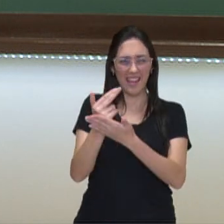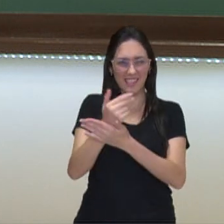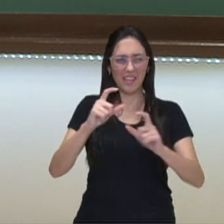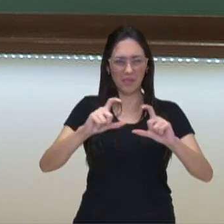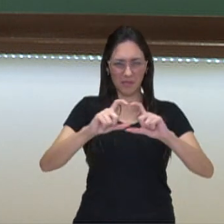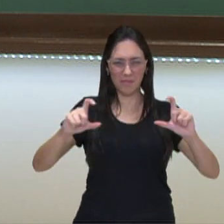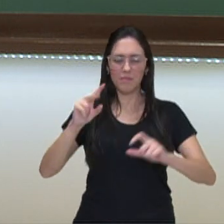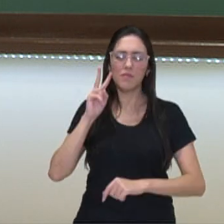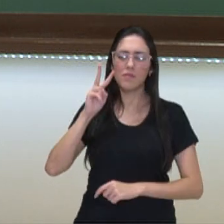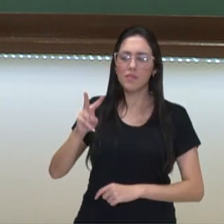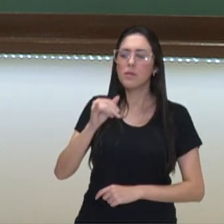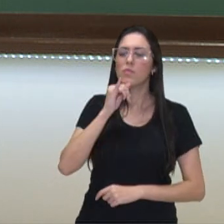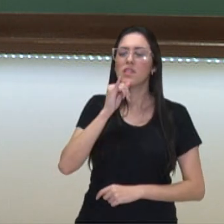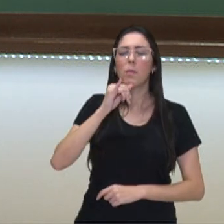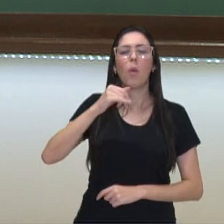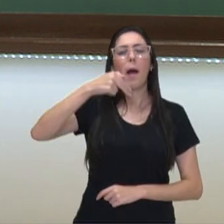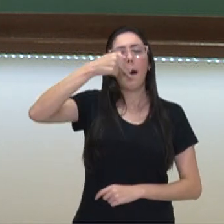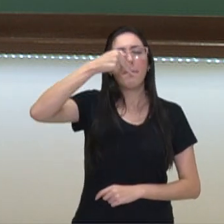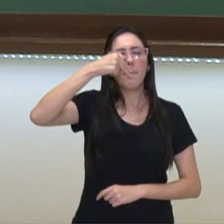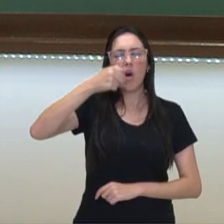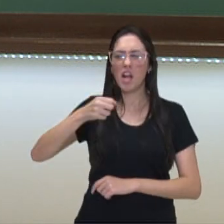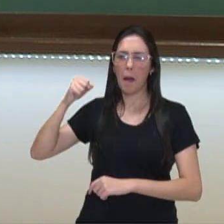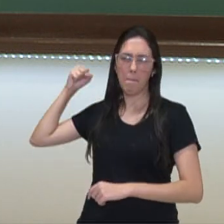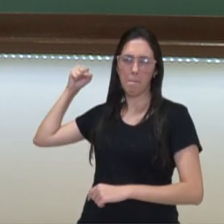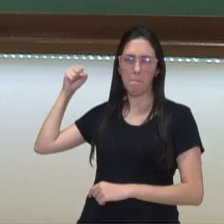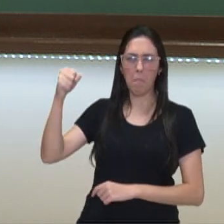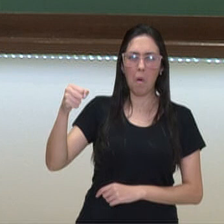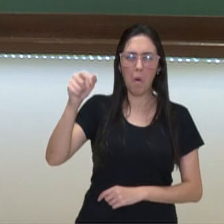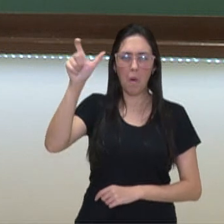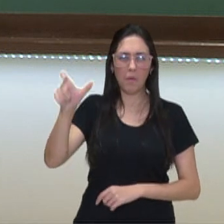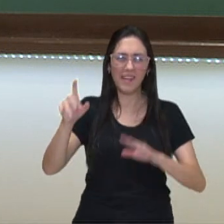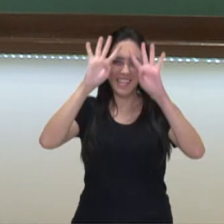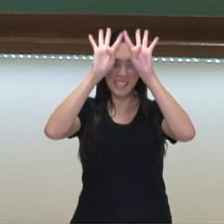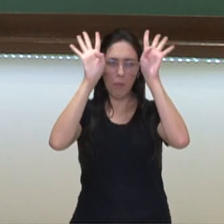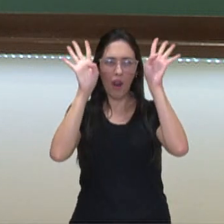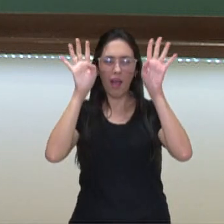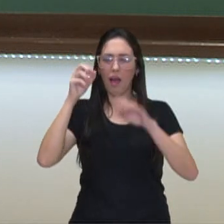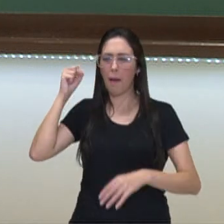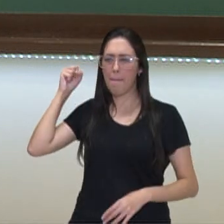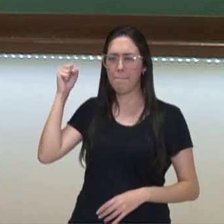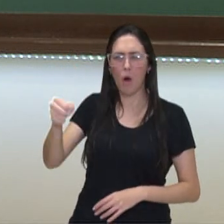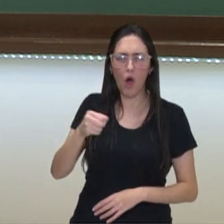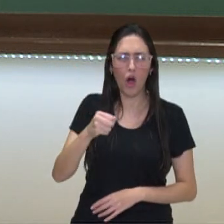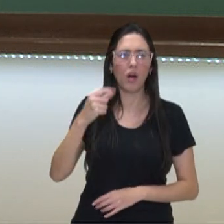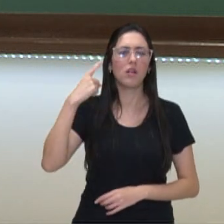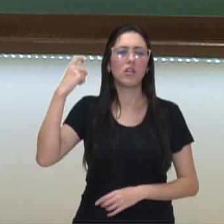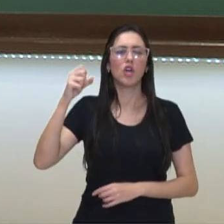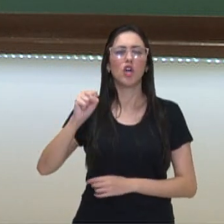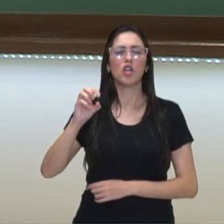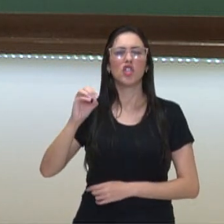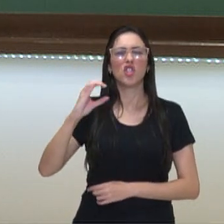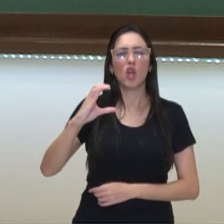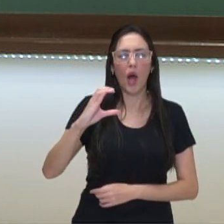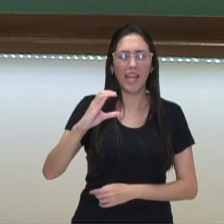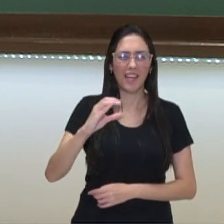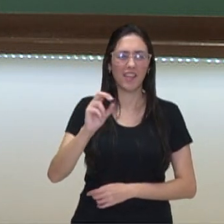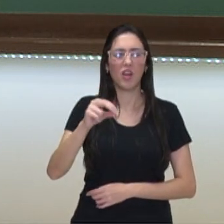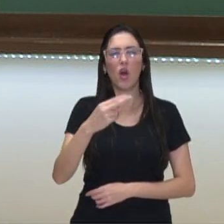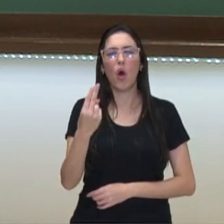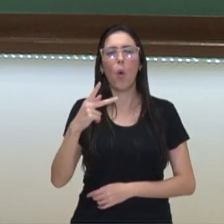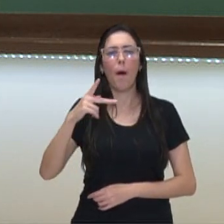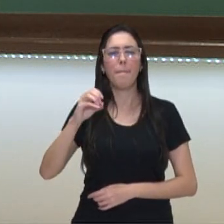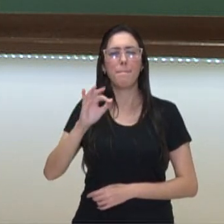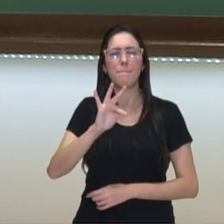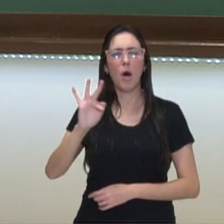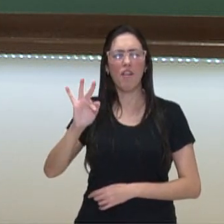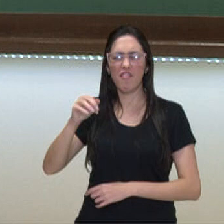a Mônica deu um soco no Cebolinha e fez soque. E aí ele caiu e o barulho foi pof. Na hora o